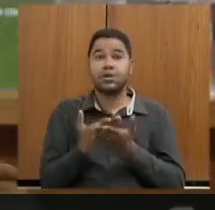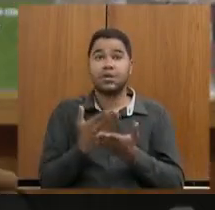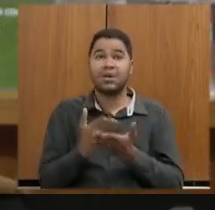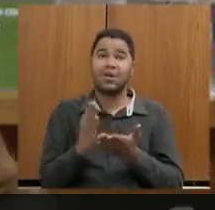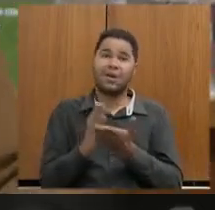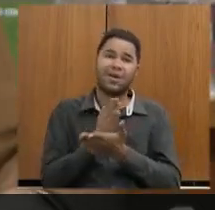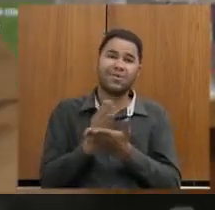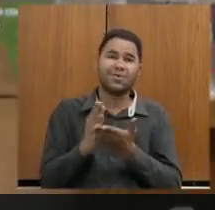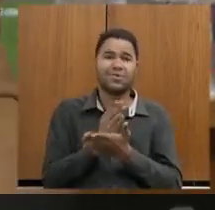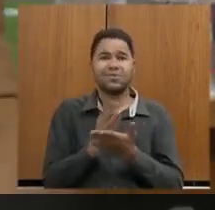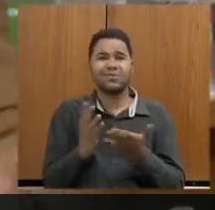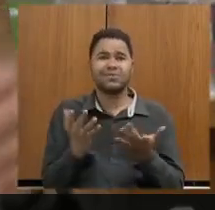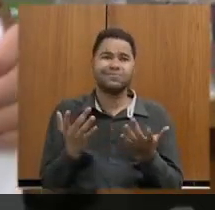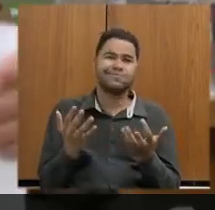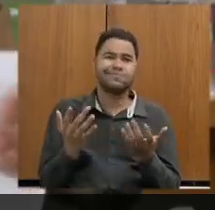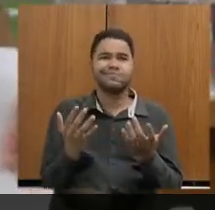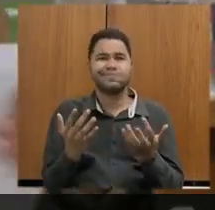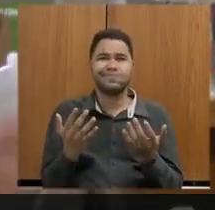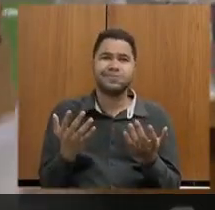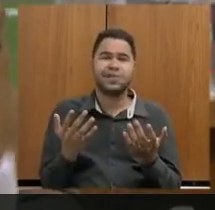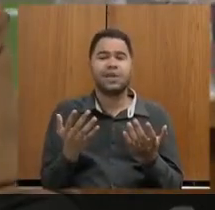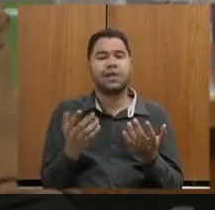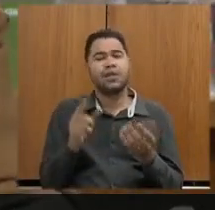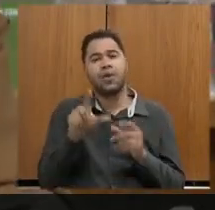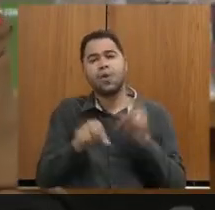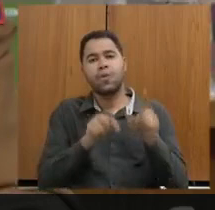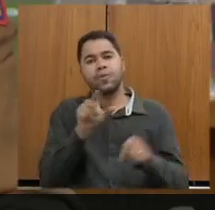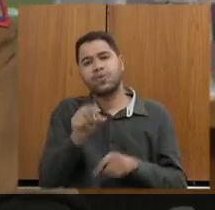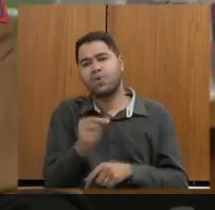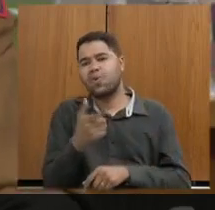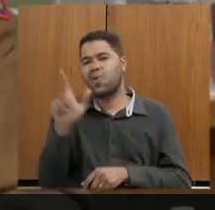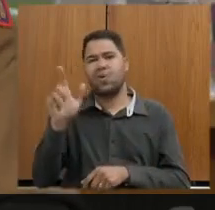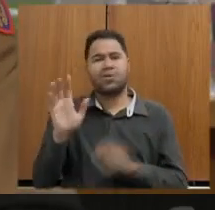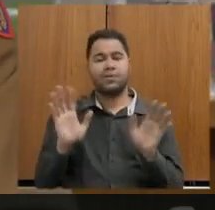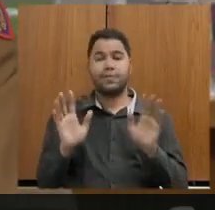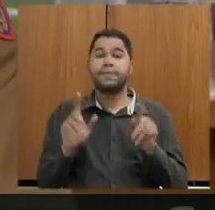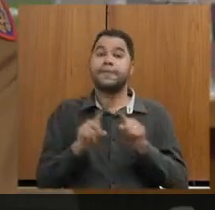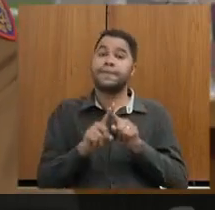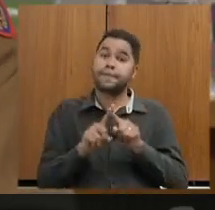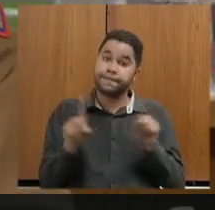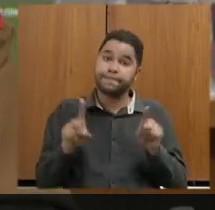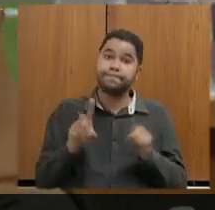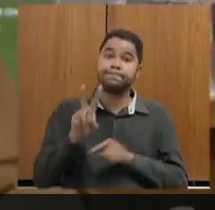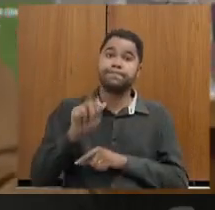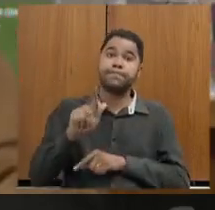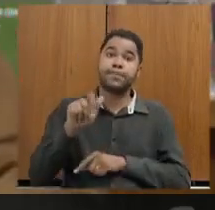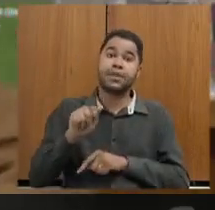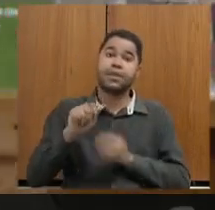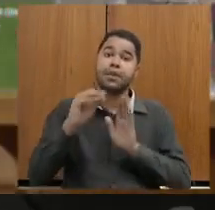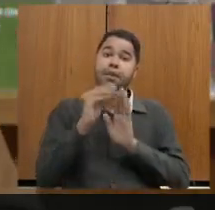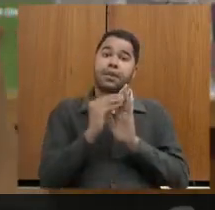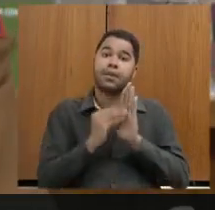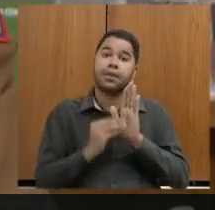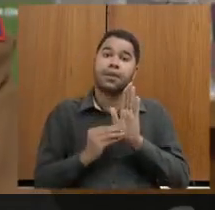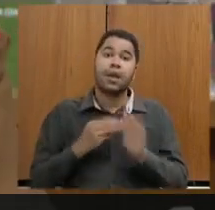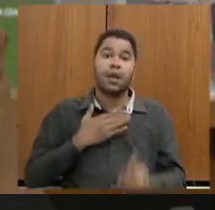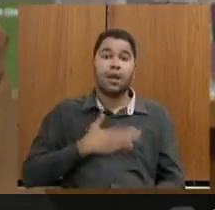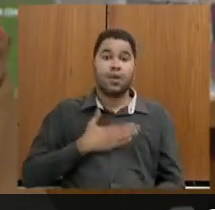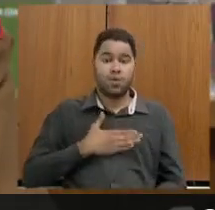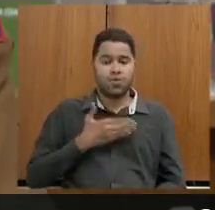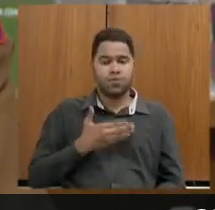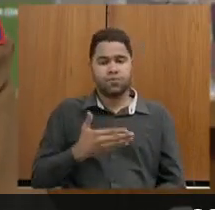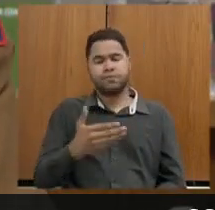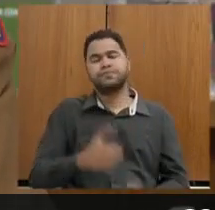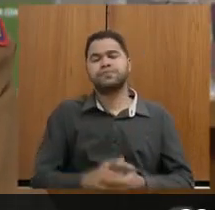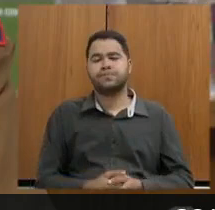estão alguns né no realmente a tem outras opções e muda de vida mas nós temos essas vagas para preencher e tudo indica que é em agosto